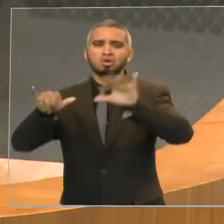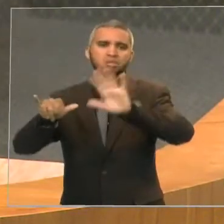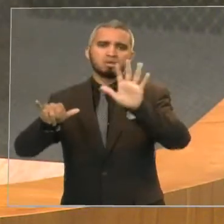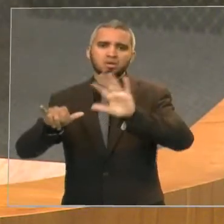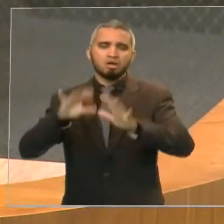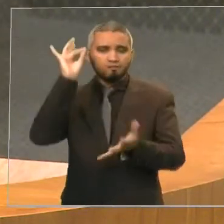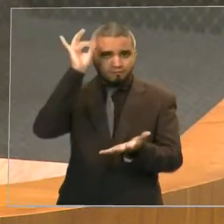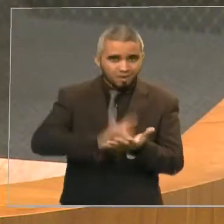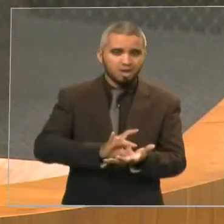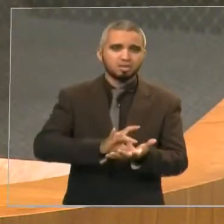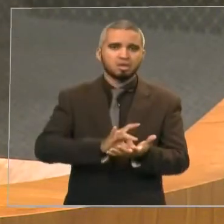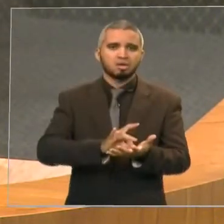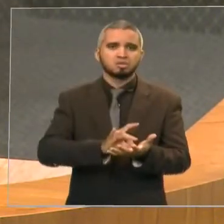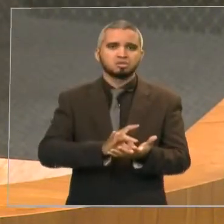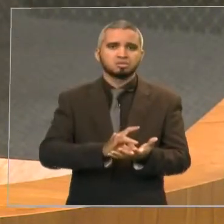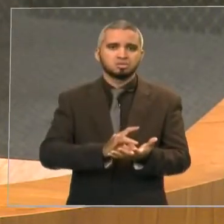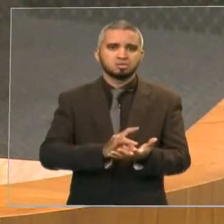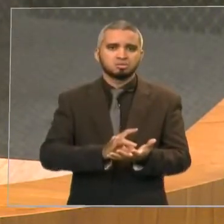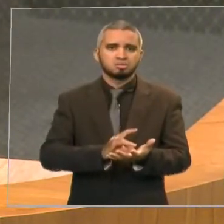Flávio Dino, que não é o mesmo.